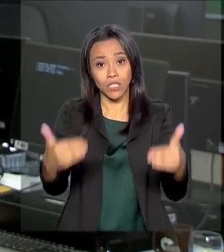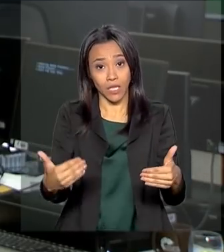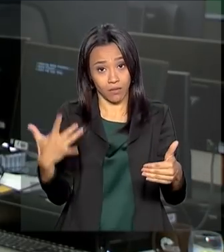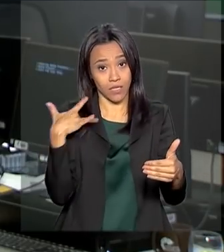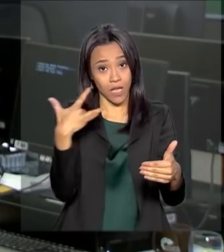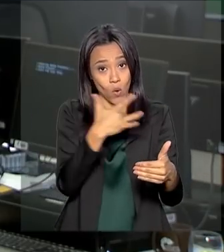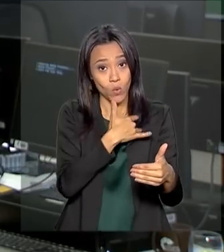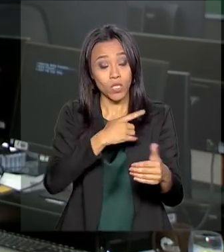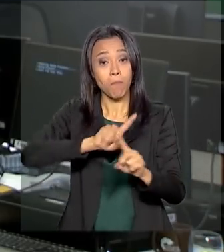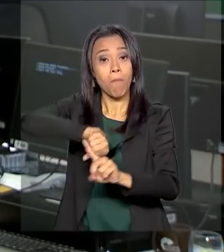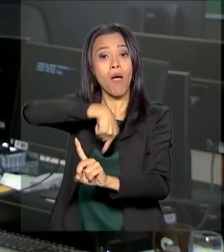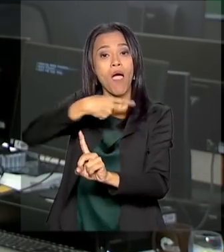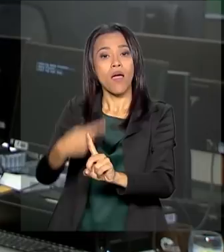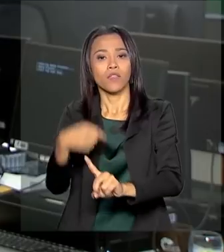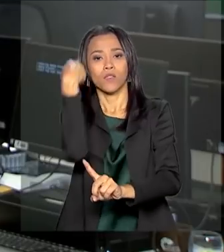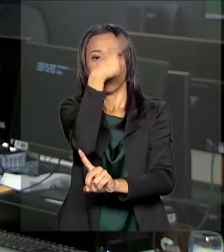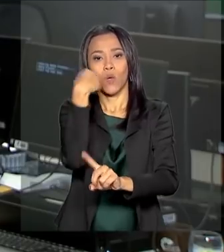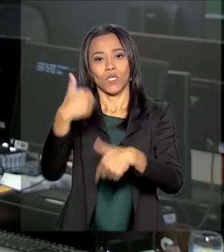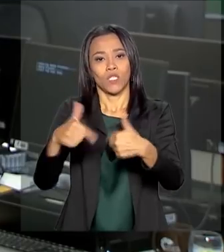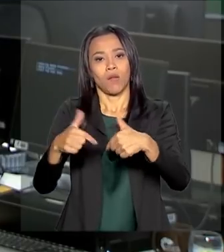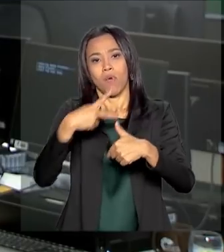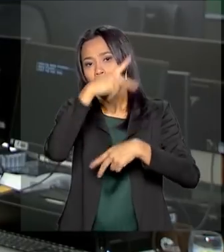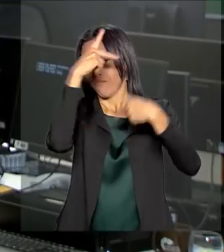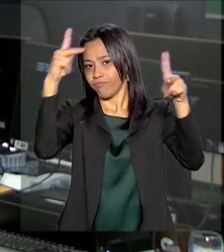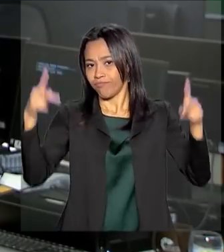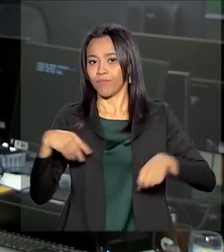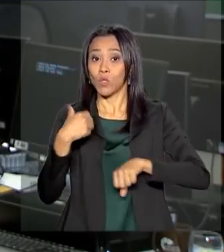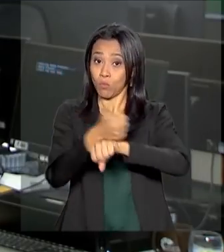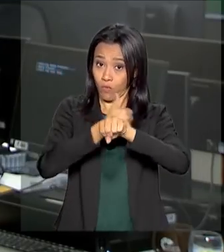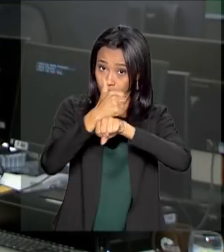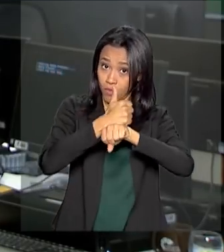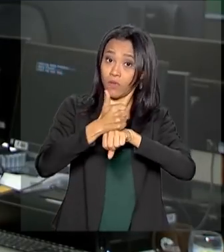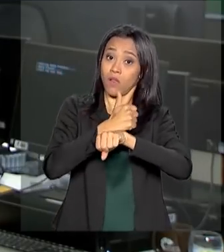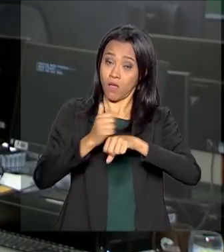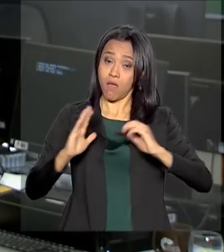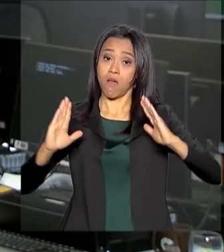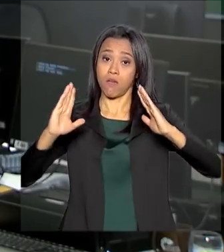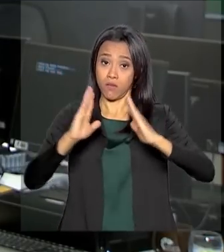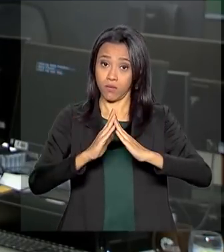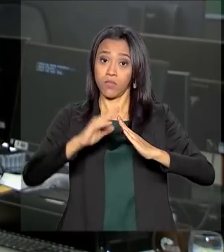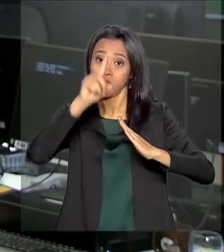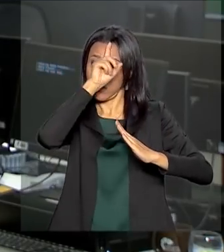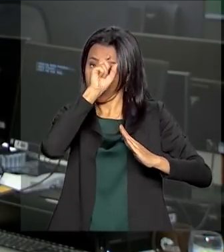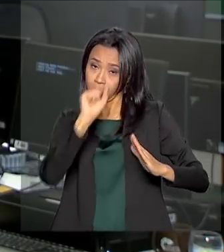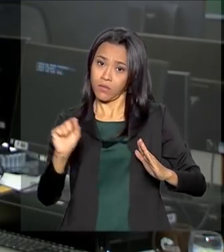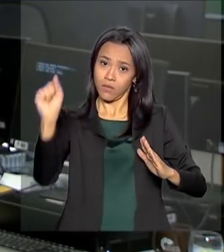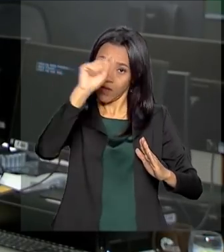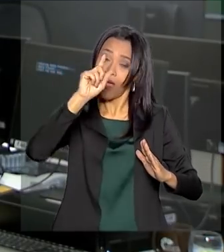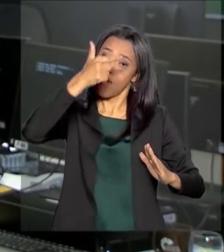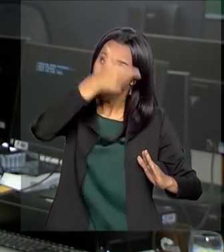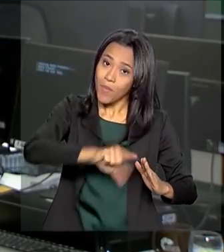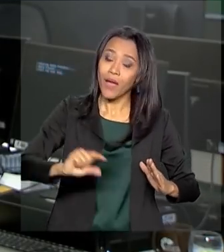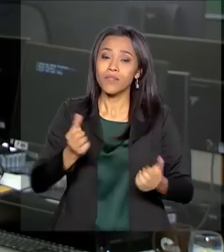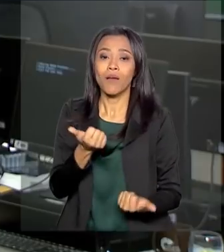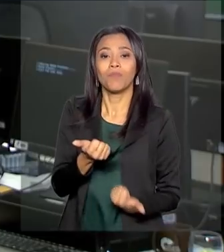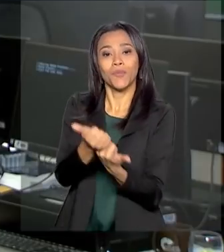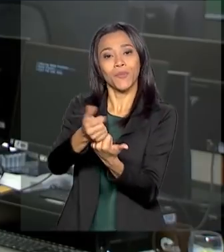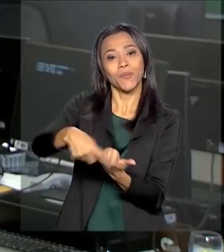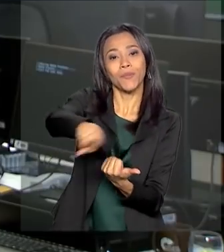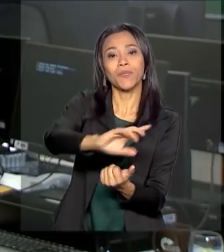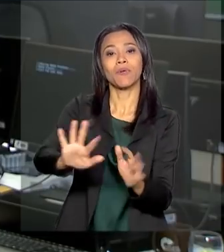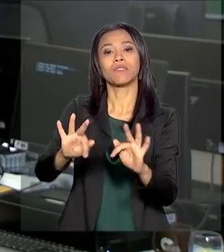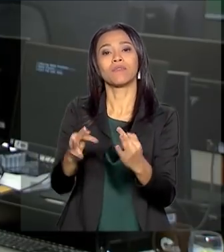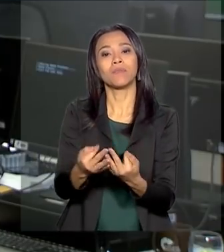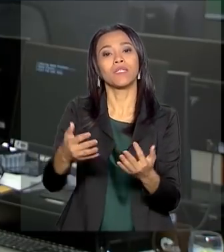podendo chegar a 75 horas semanais é mais tempo para os serviços de atenção primária para a população como consultas médicas